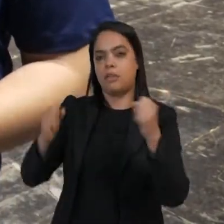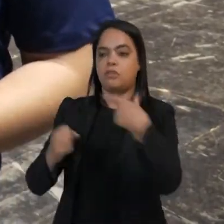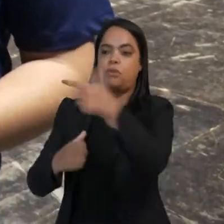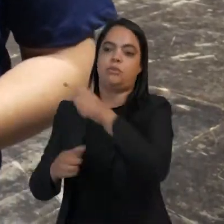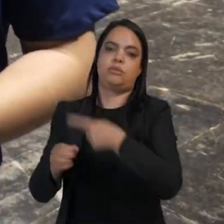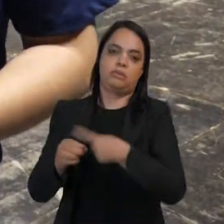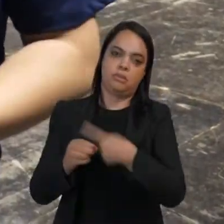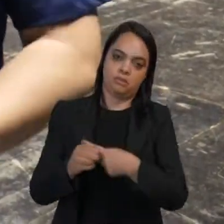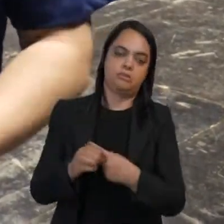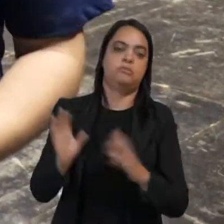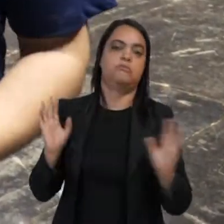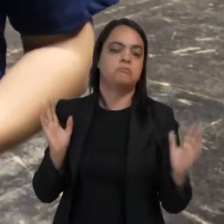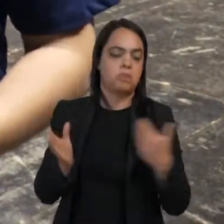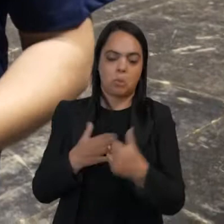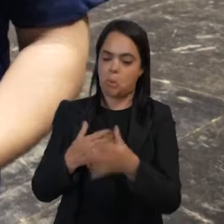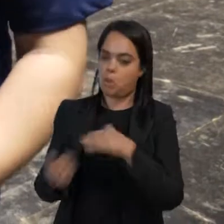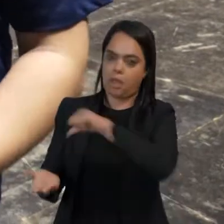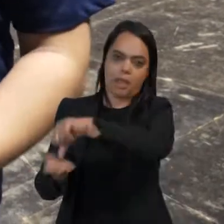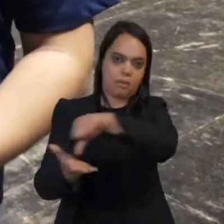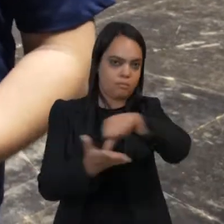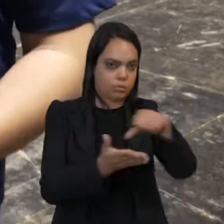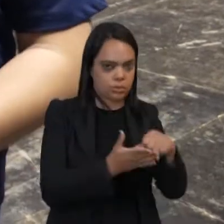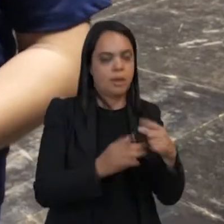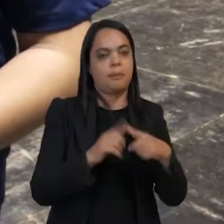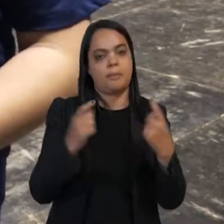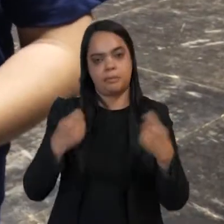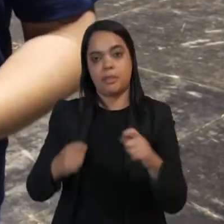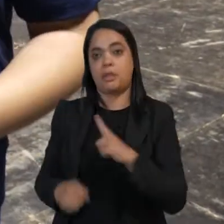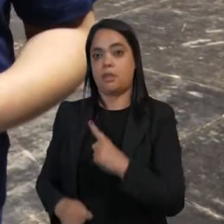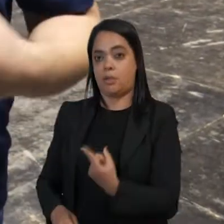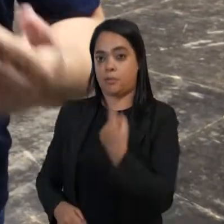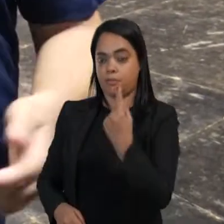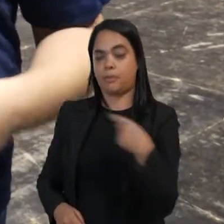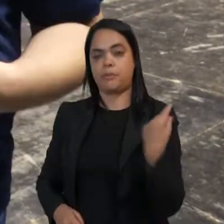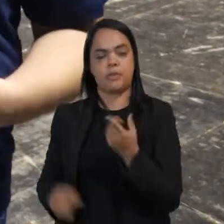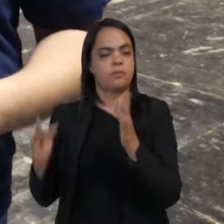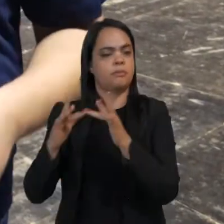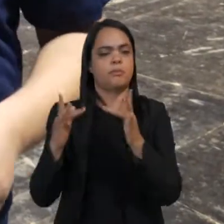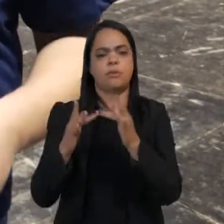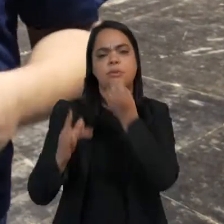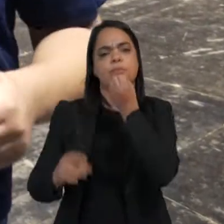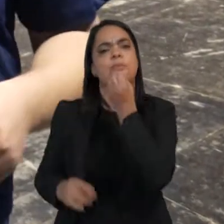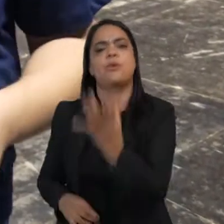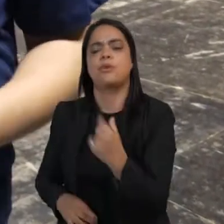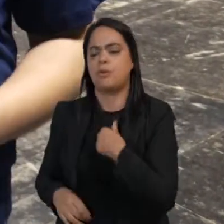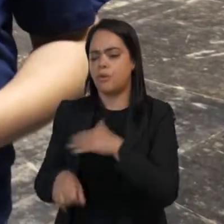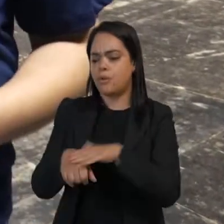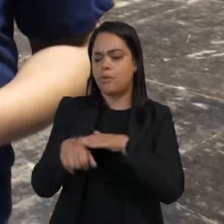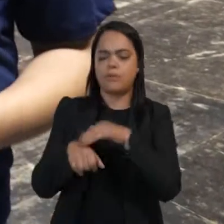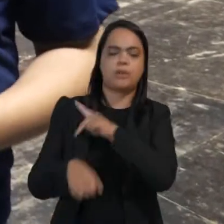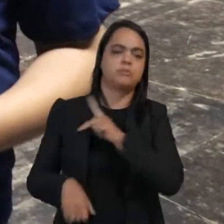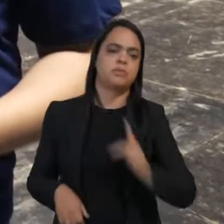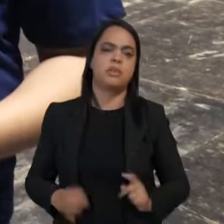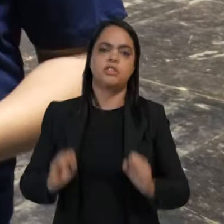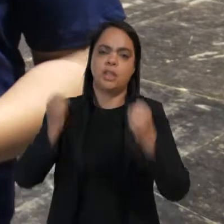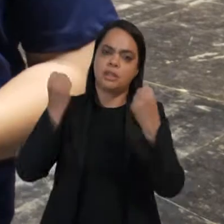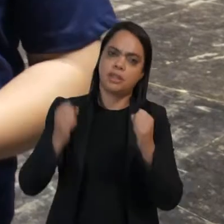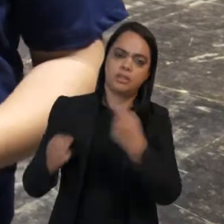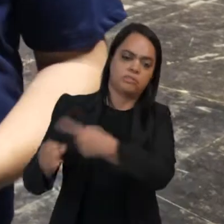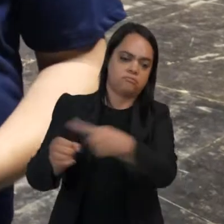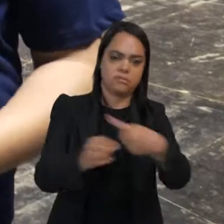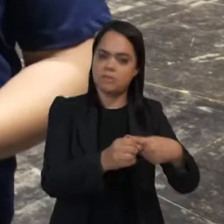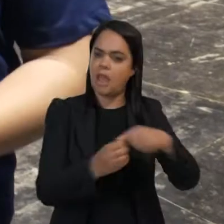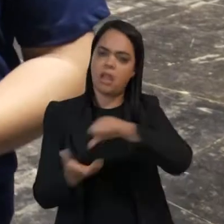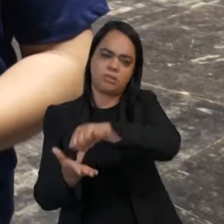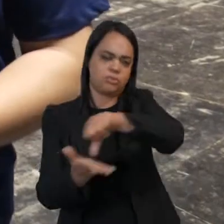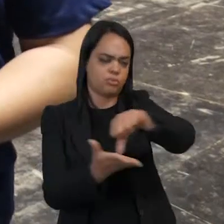de fora, independente do campus, mas tem que ter uma das de fora. Mas a gente tem um contato muito bom, eu converso muito com os presidentes das atléticas de fora,